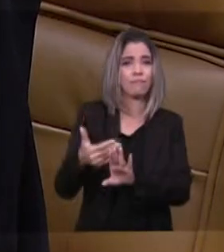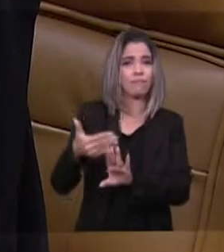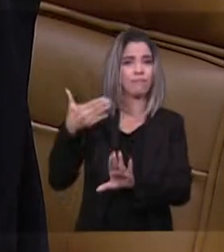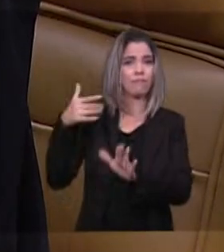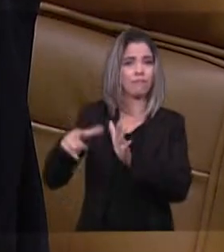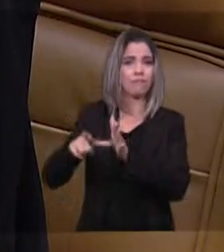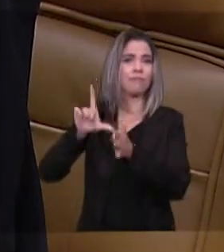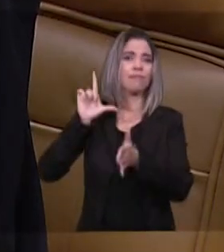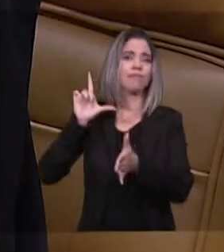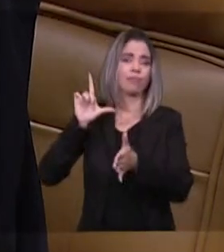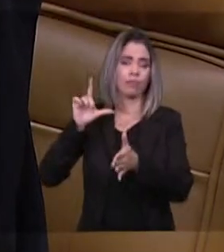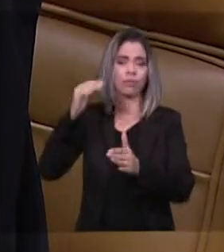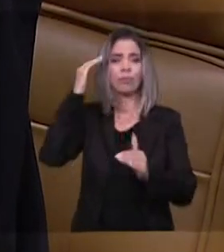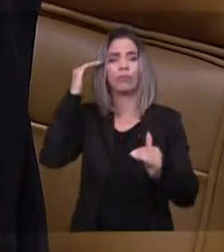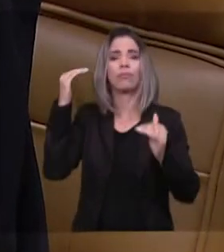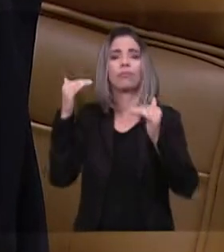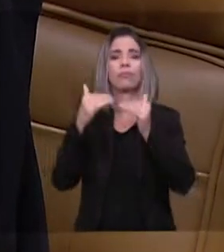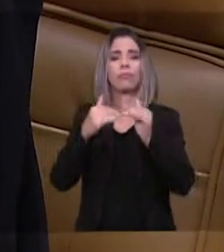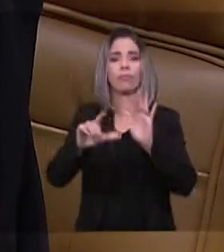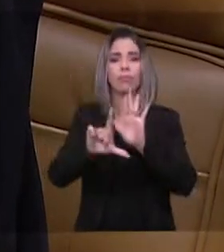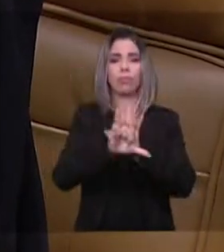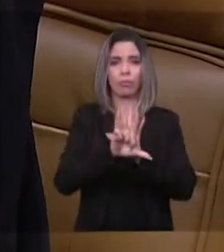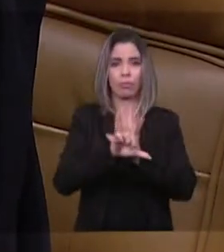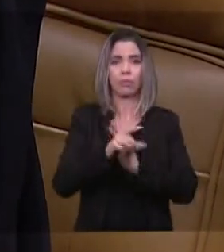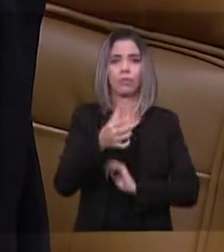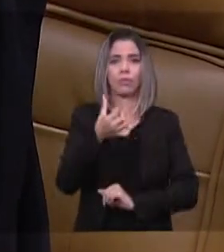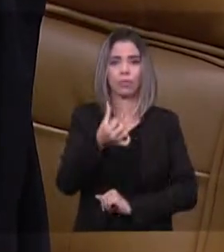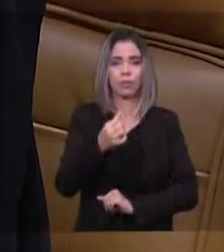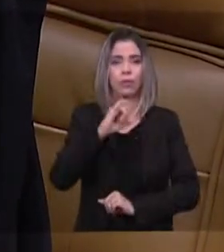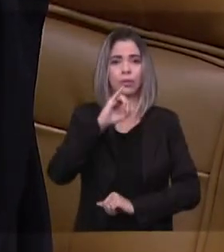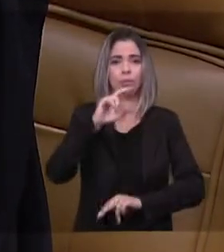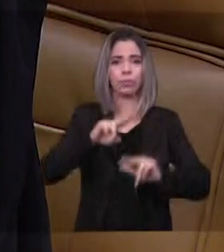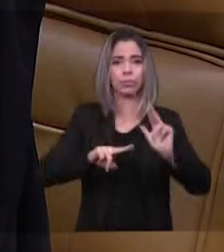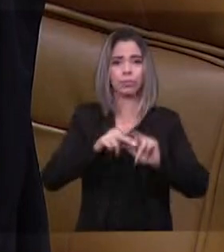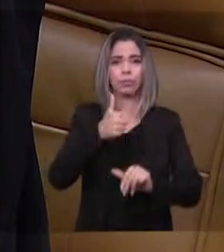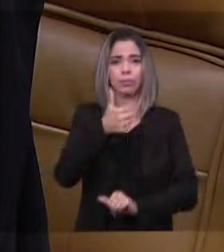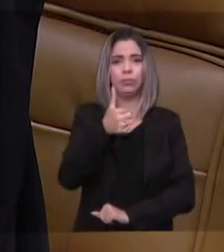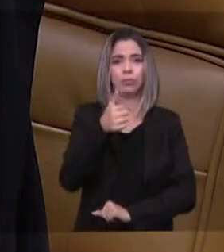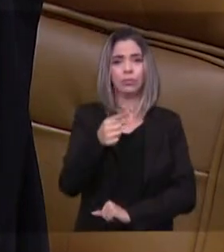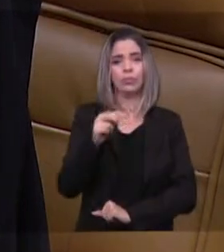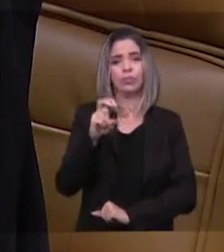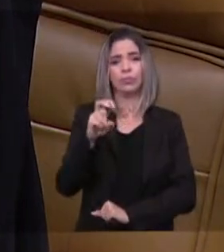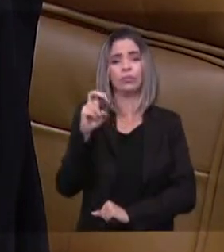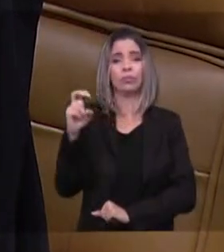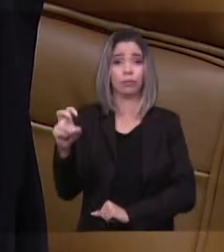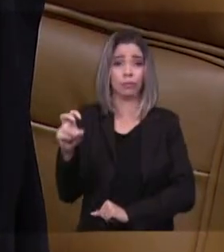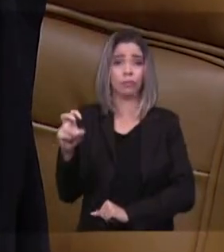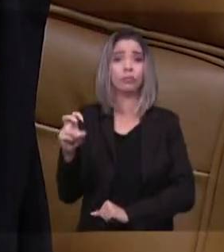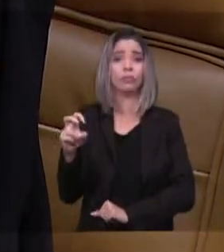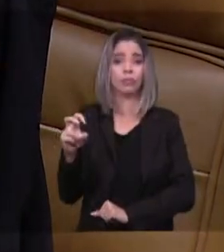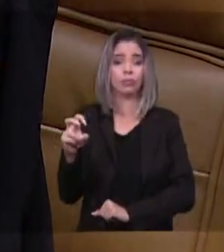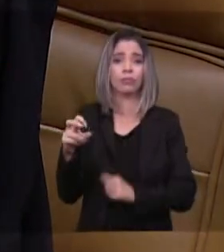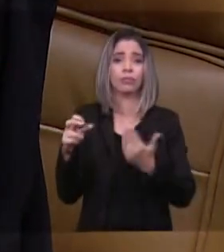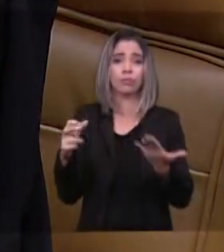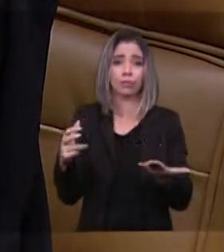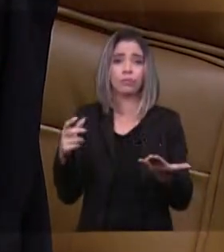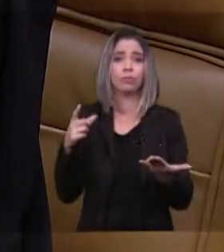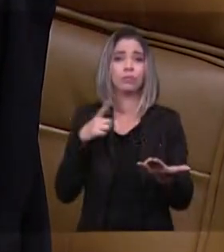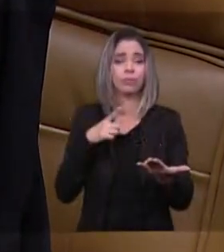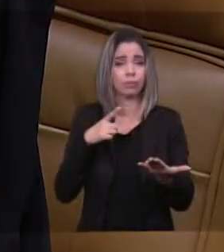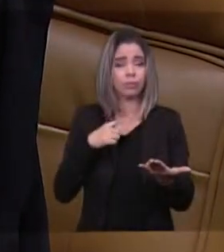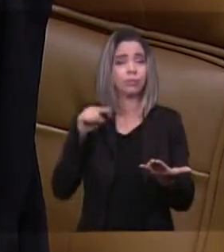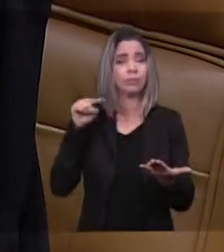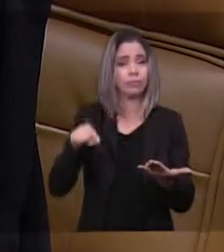ratificado posteriormente pela Lei de 6 de junho de 1755. Estabeleceu-se, assim,